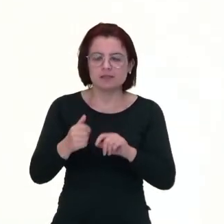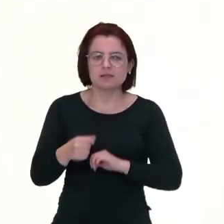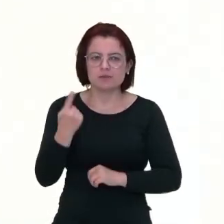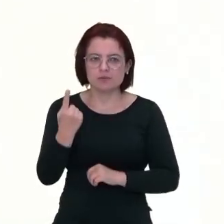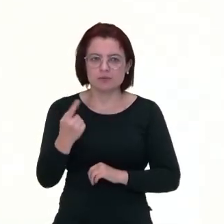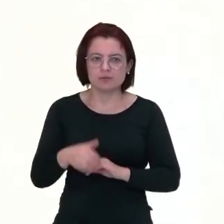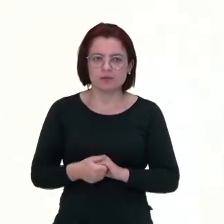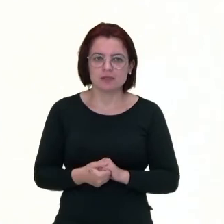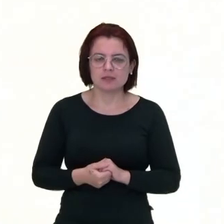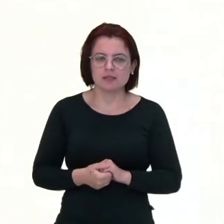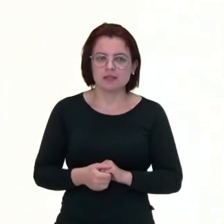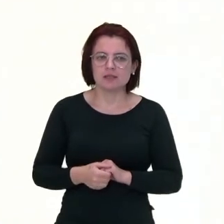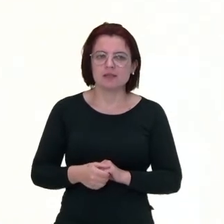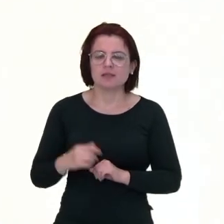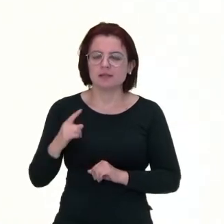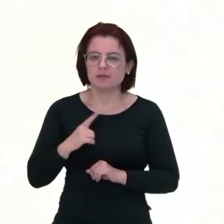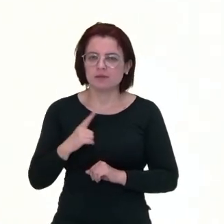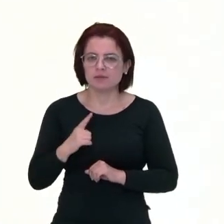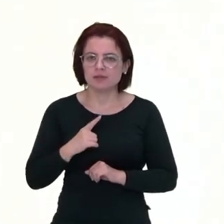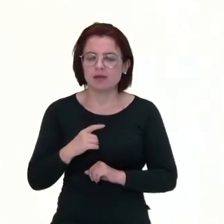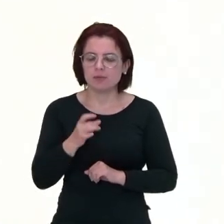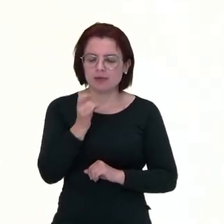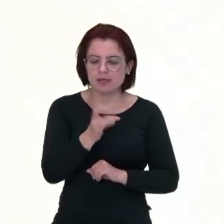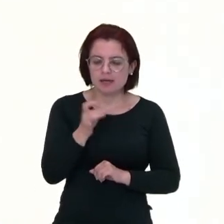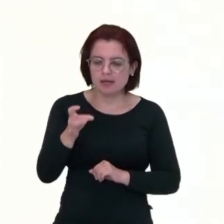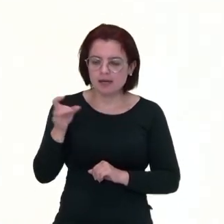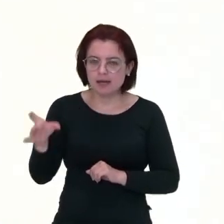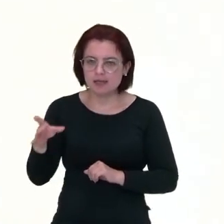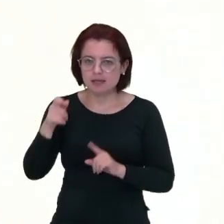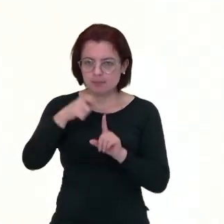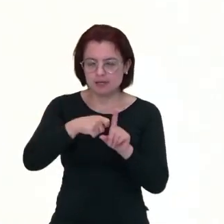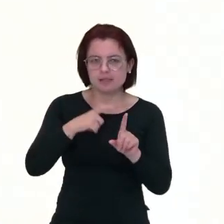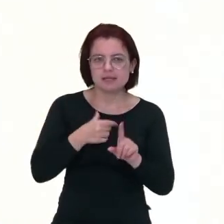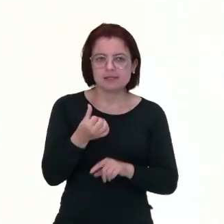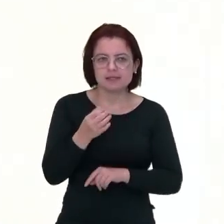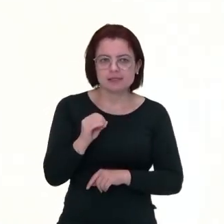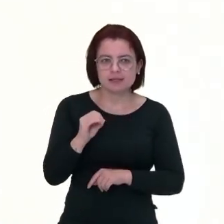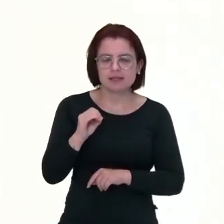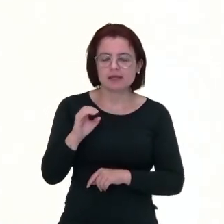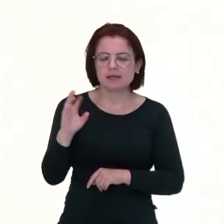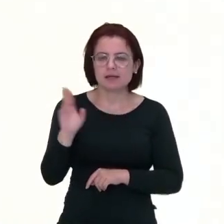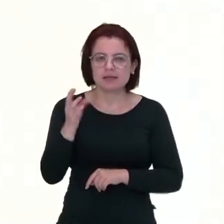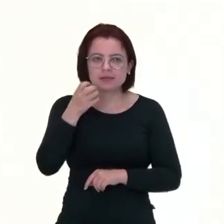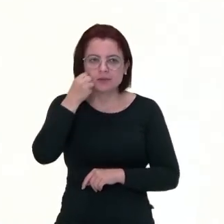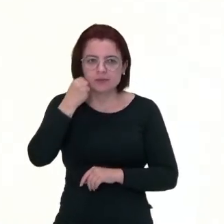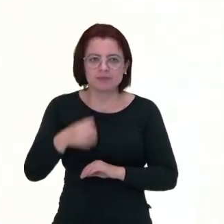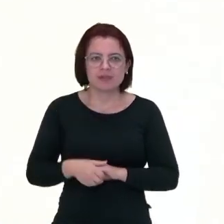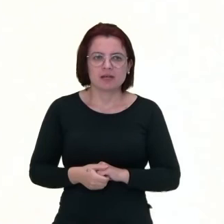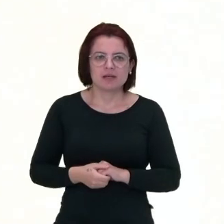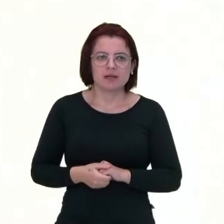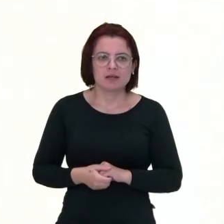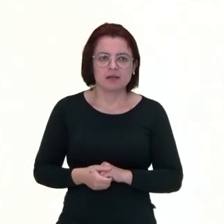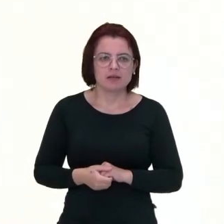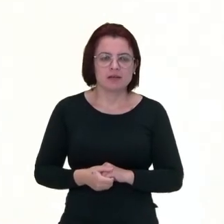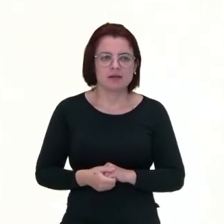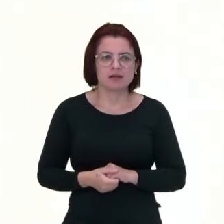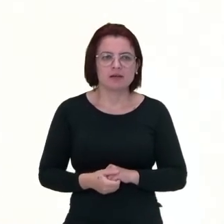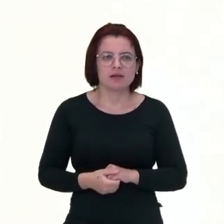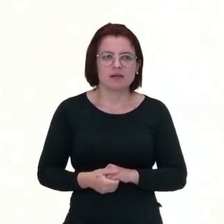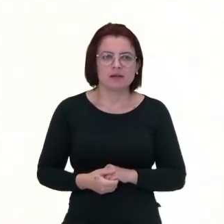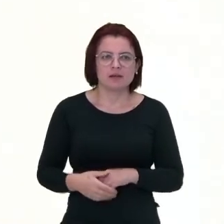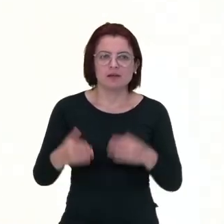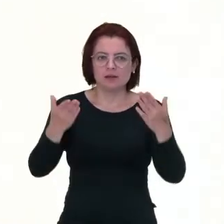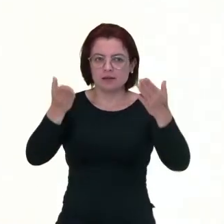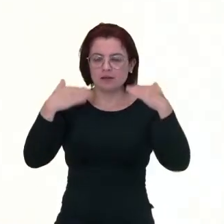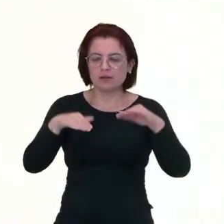tem R$60 no aumento do seu patrimônio. Agora, o lucro da venda, ela tem 1.500, ela vai